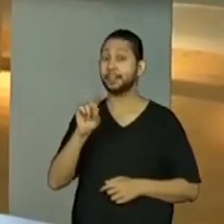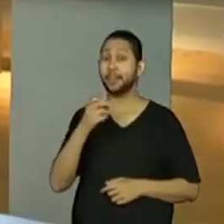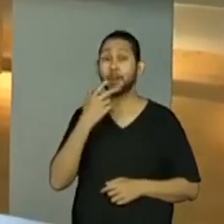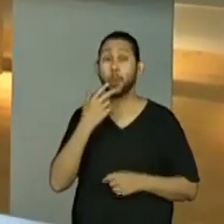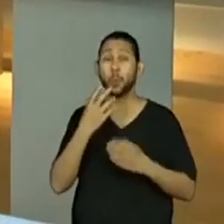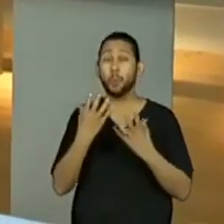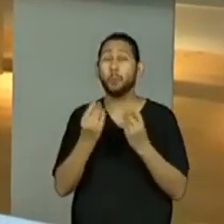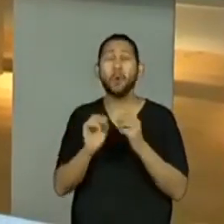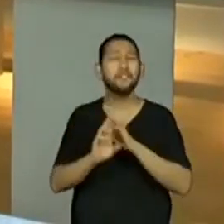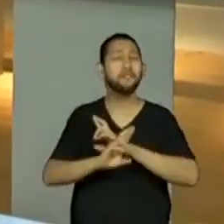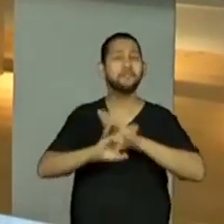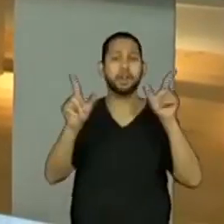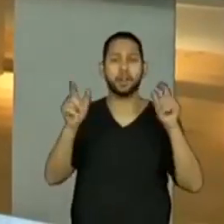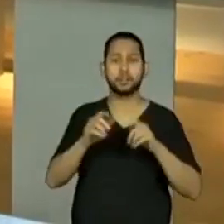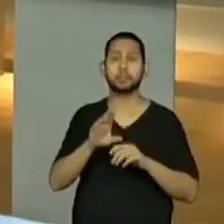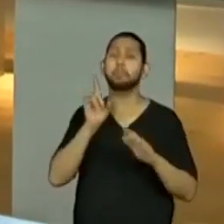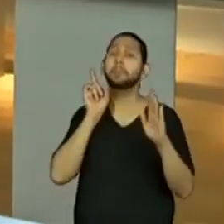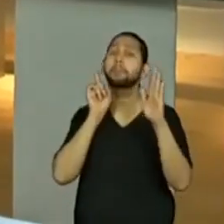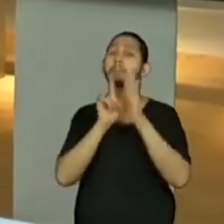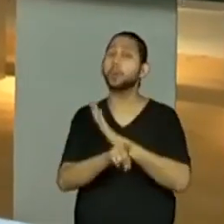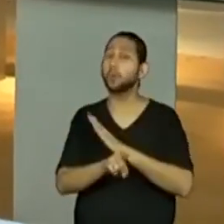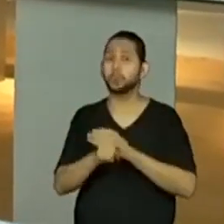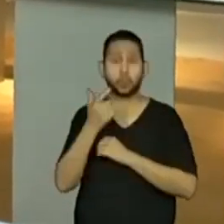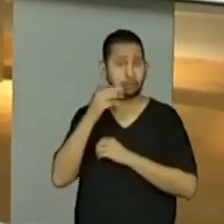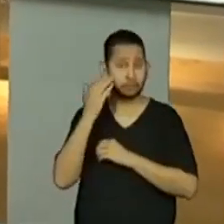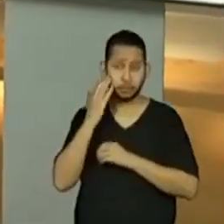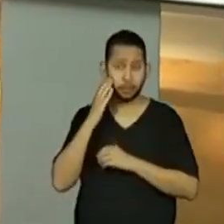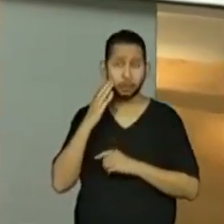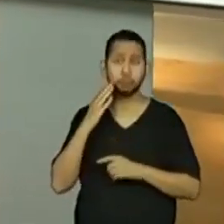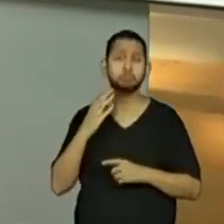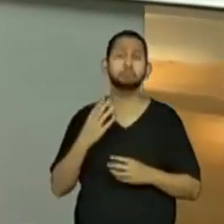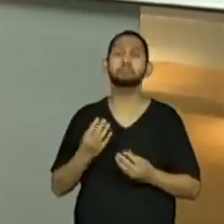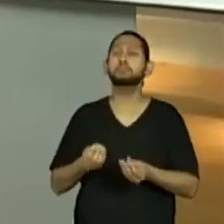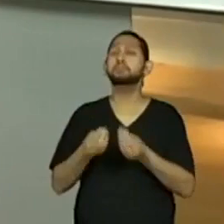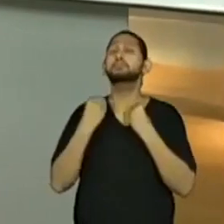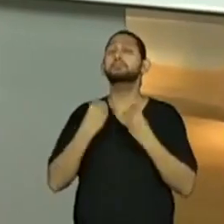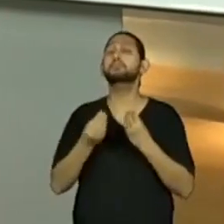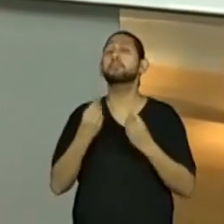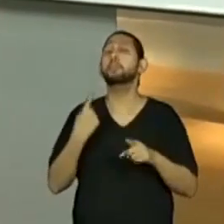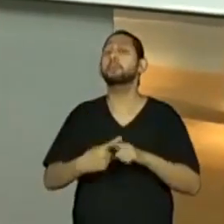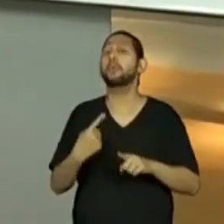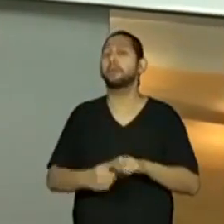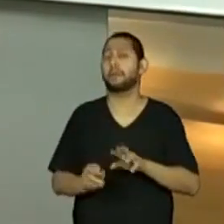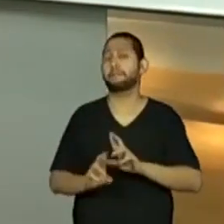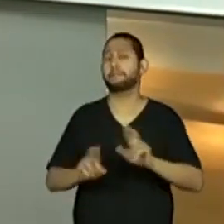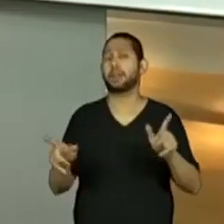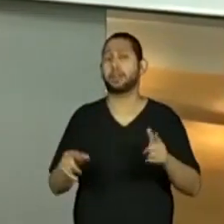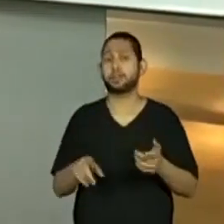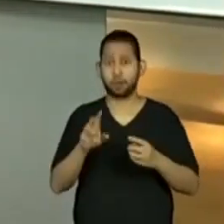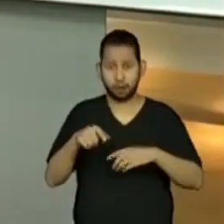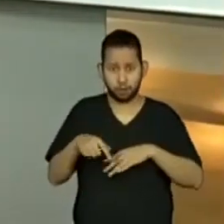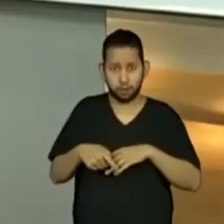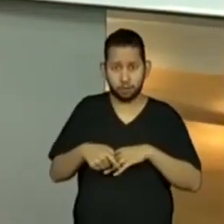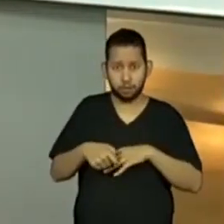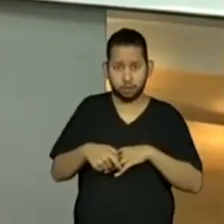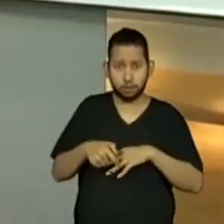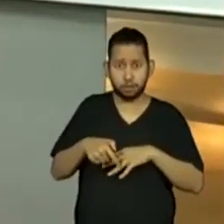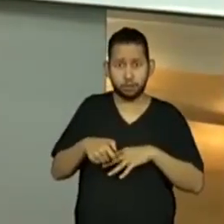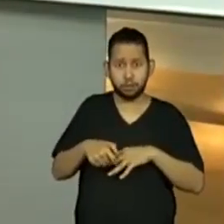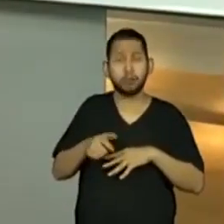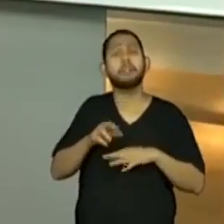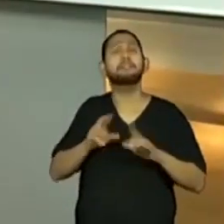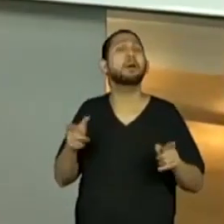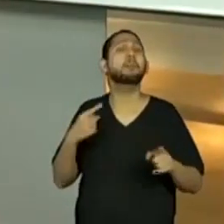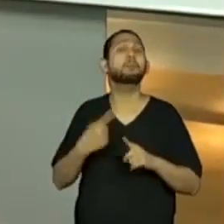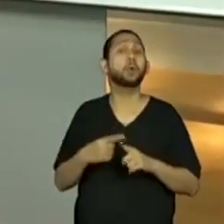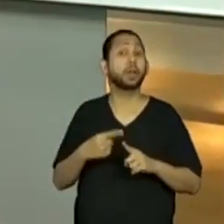com dúvida e estão querendo compreender, não souberam dizer, o que gera esses sons diferentes? Alguns